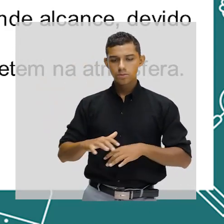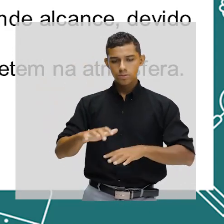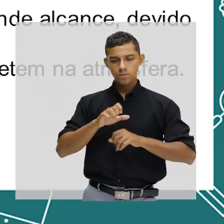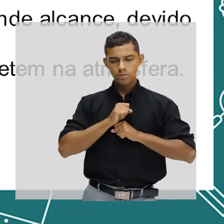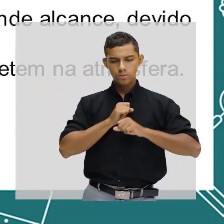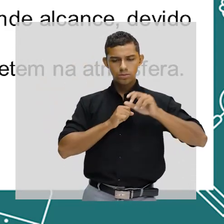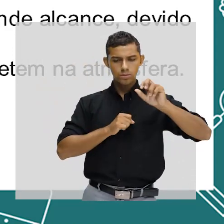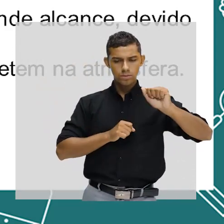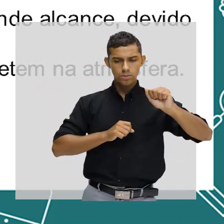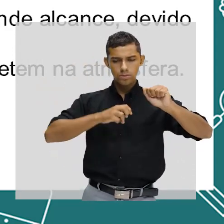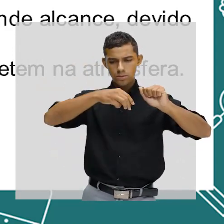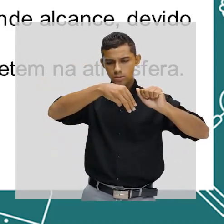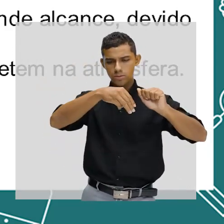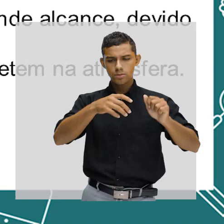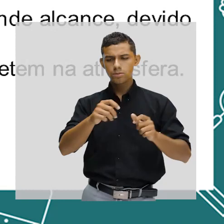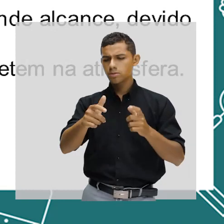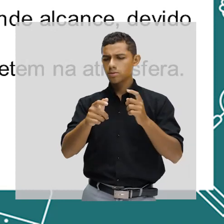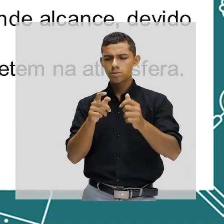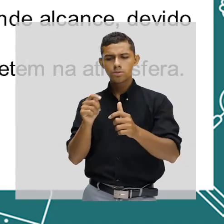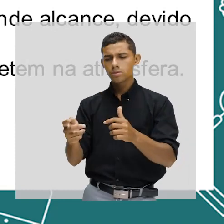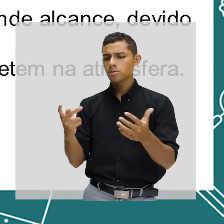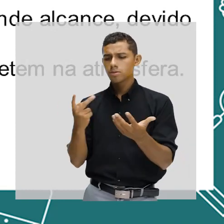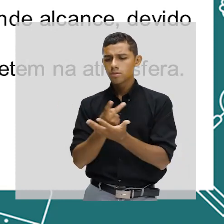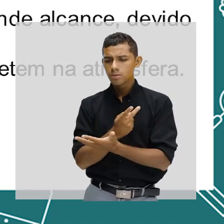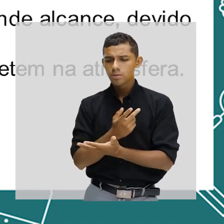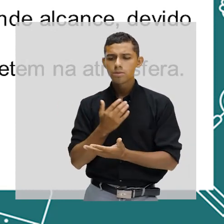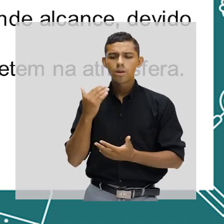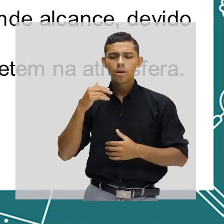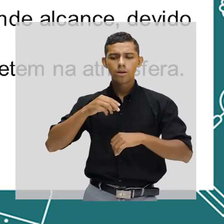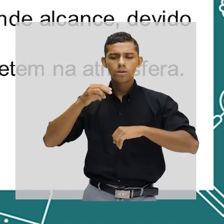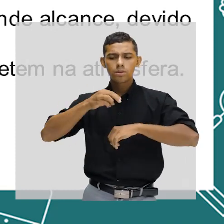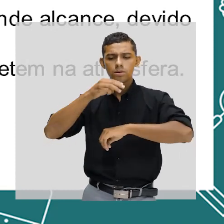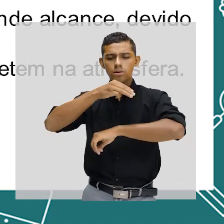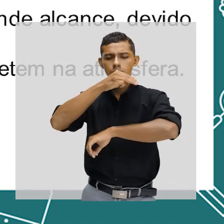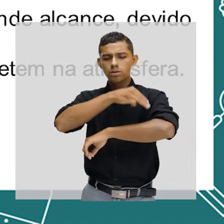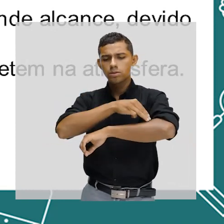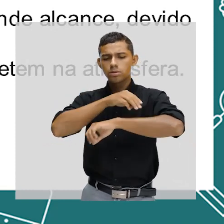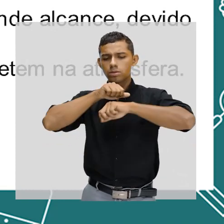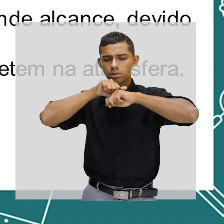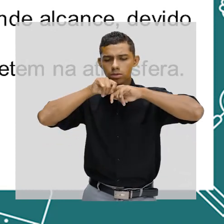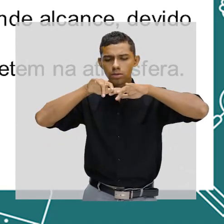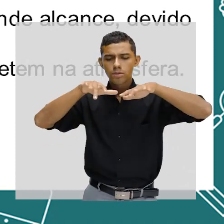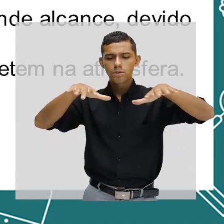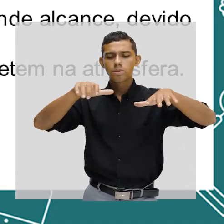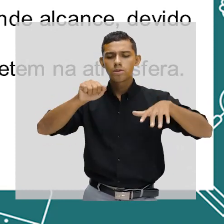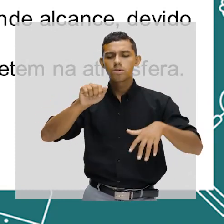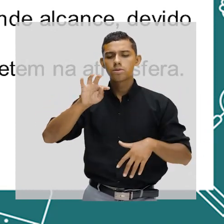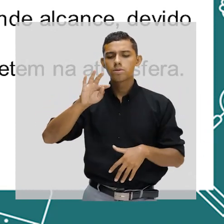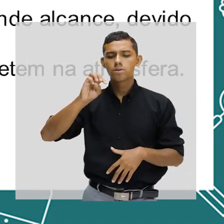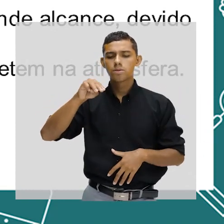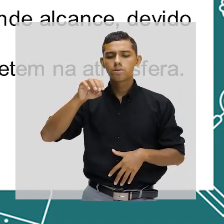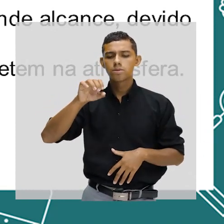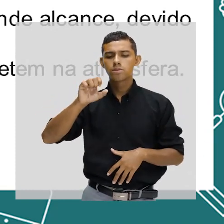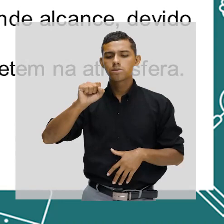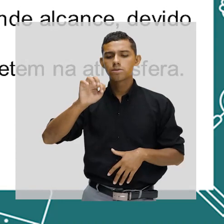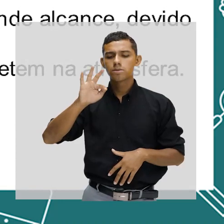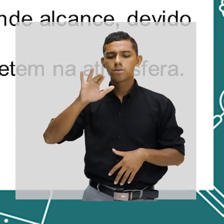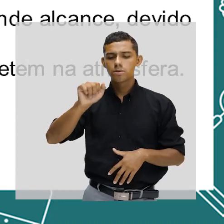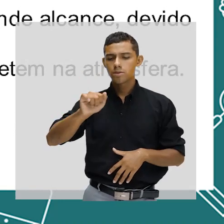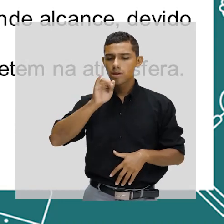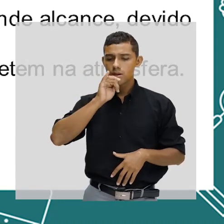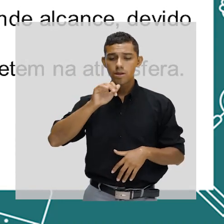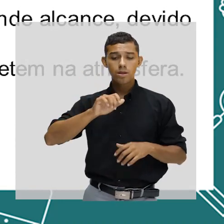AM são pouco prejudicadas por colinas e montanhas, pois são refletidas pela atmosfera. Bem como eu falei, AM